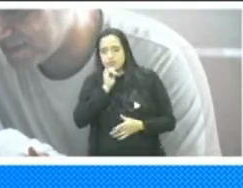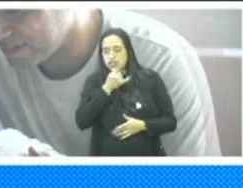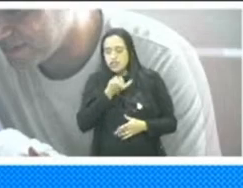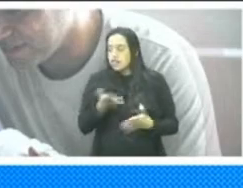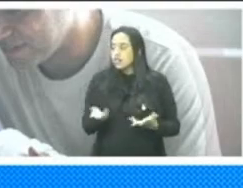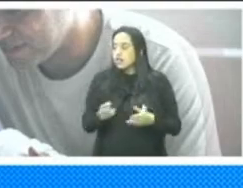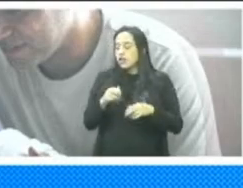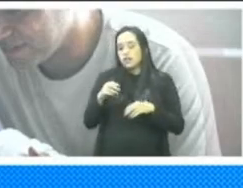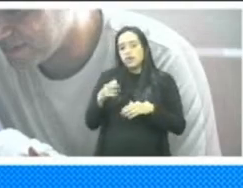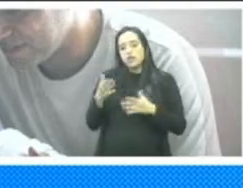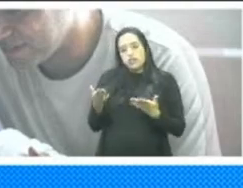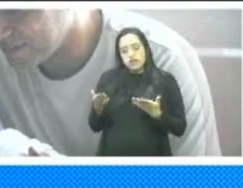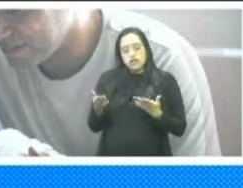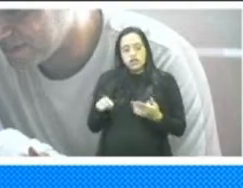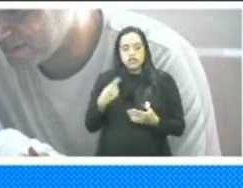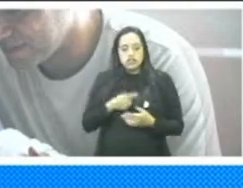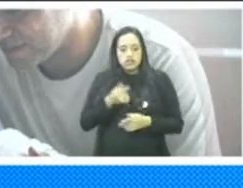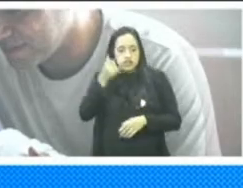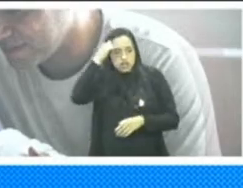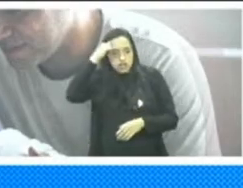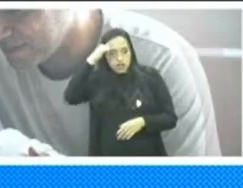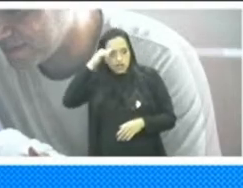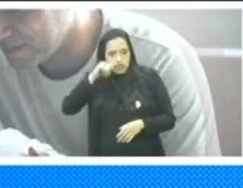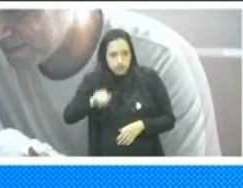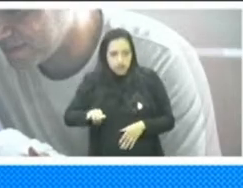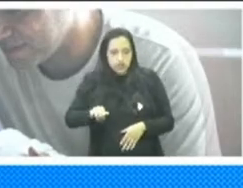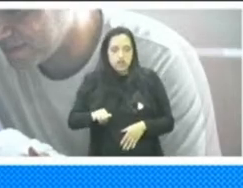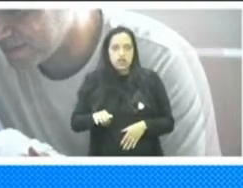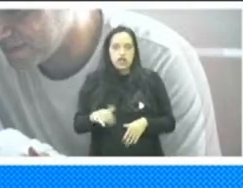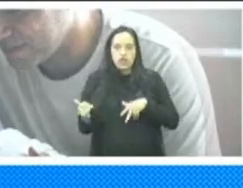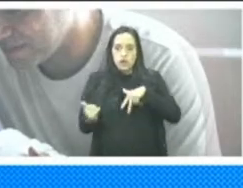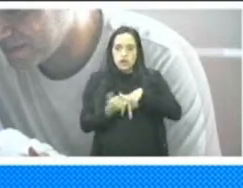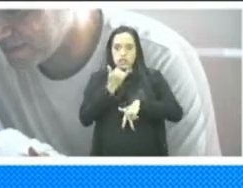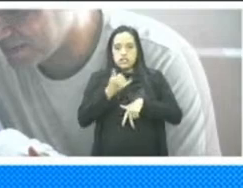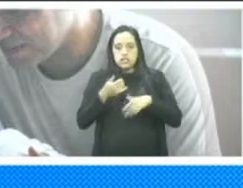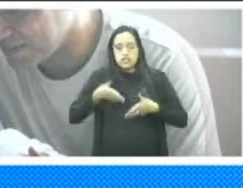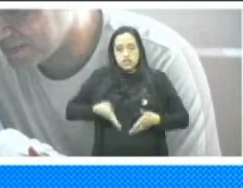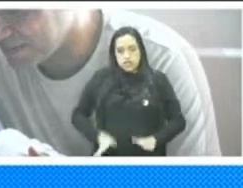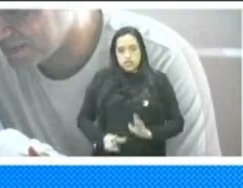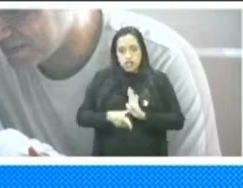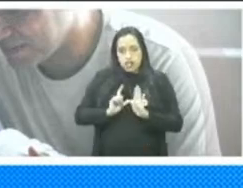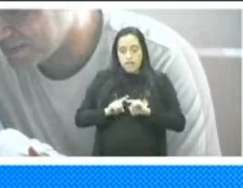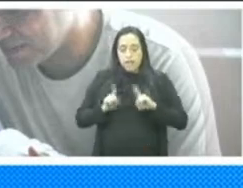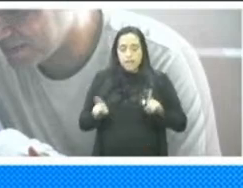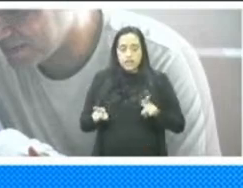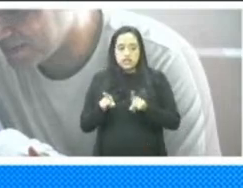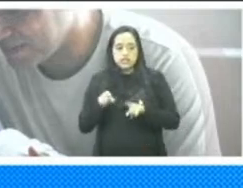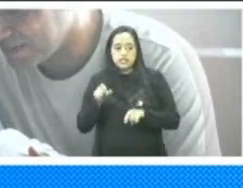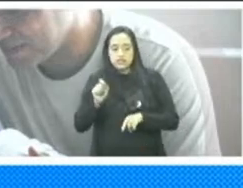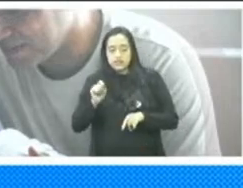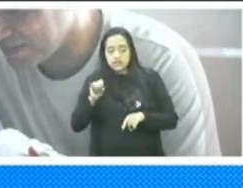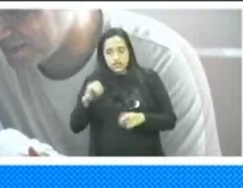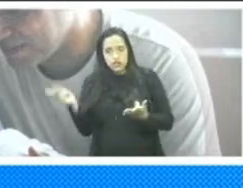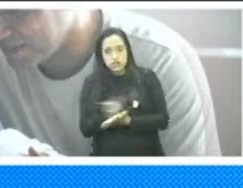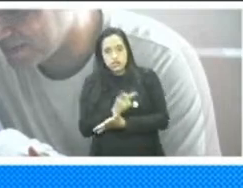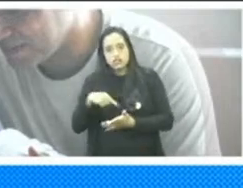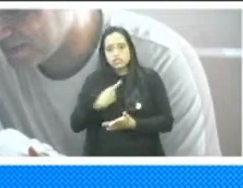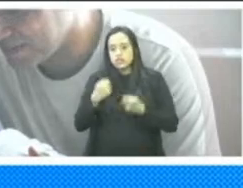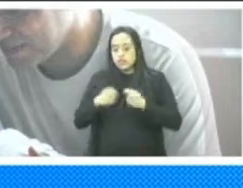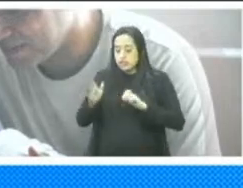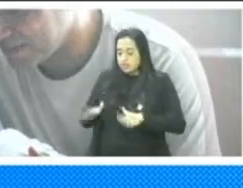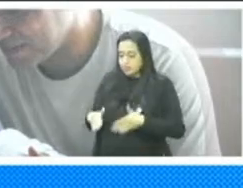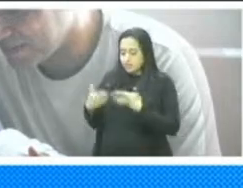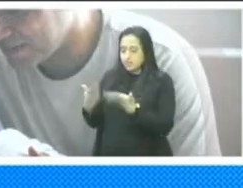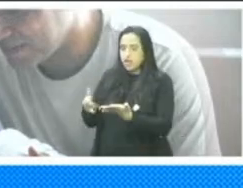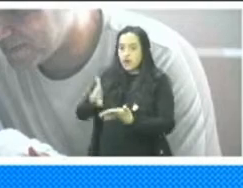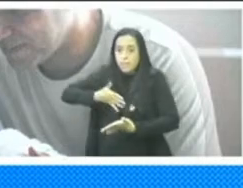o ideal, claro, é a gente prevenir, né, os nascimentos prematuros, mas, uma vez que eles acontecem, a gente tem que